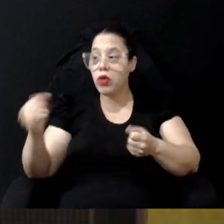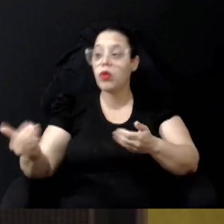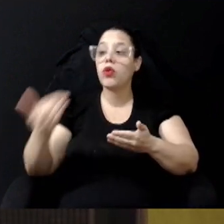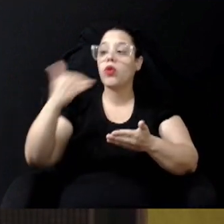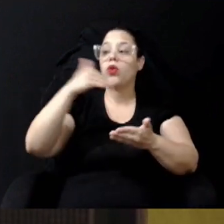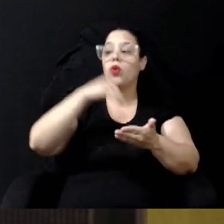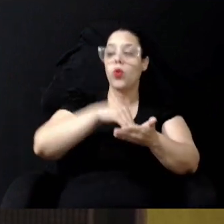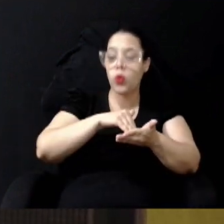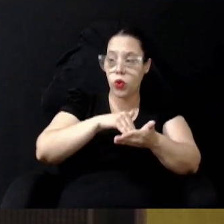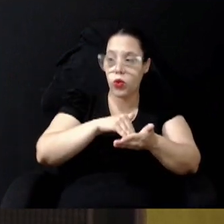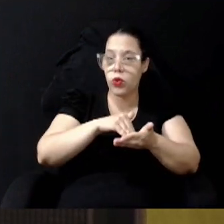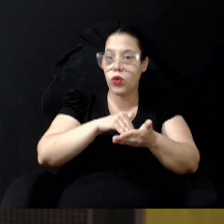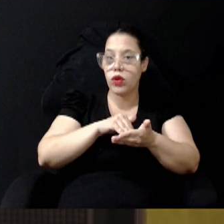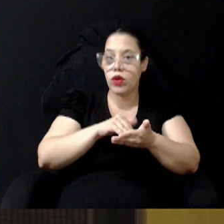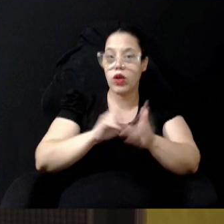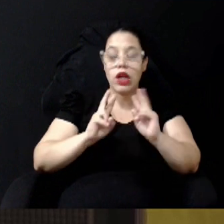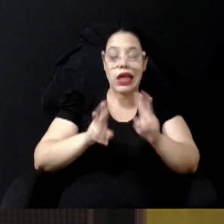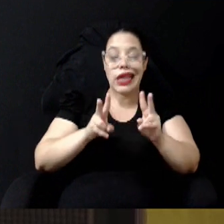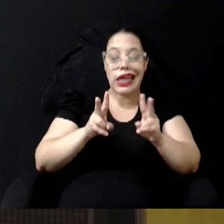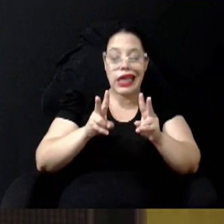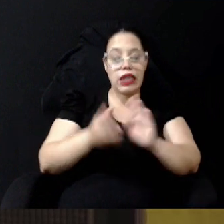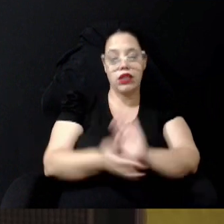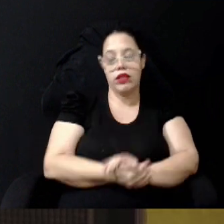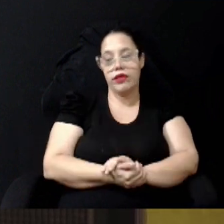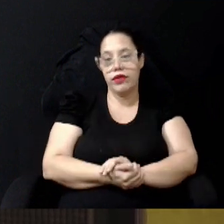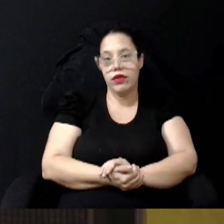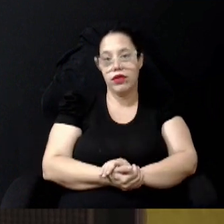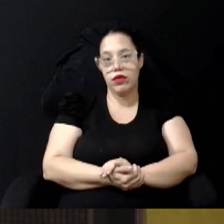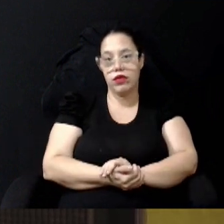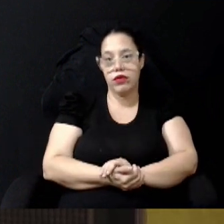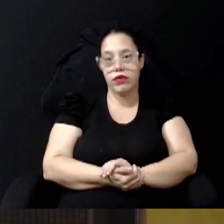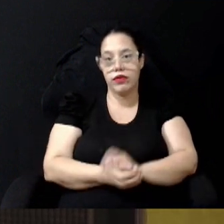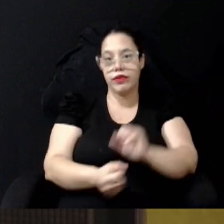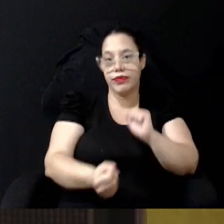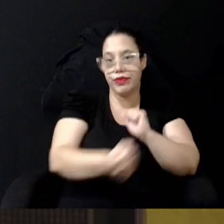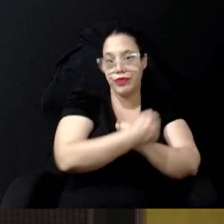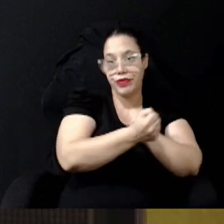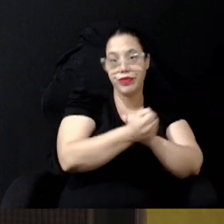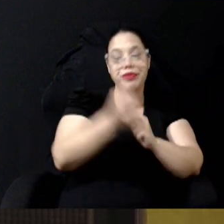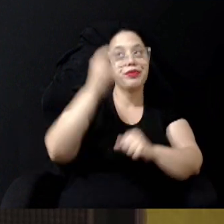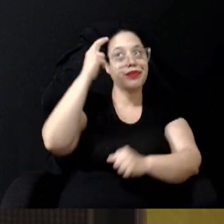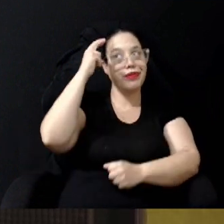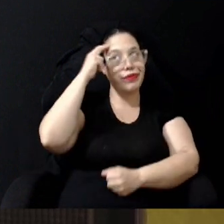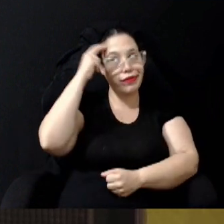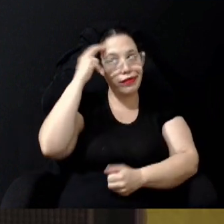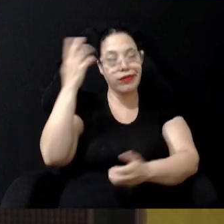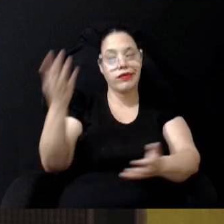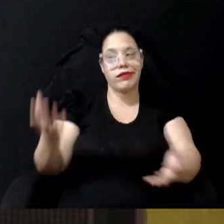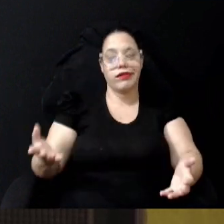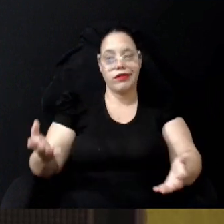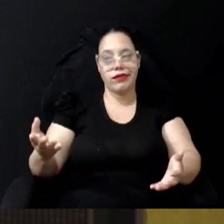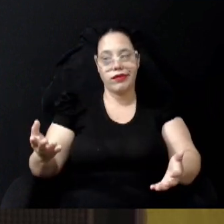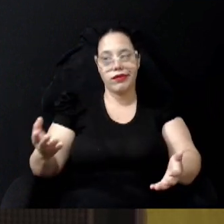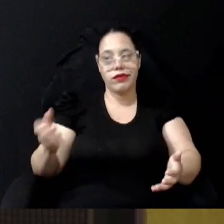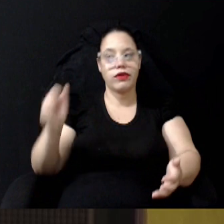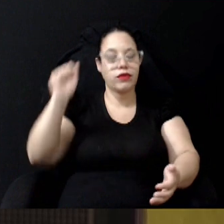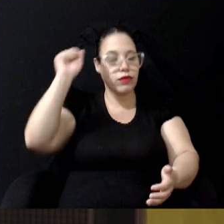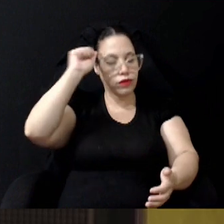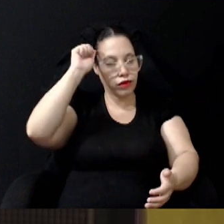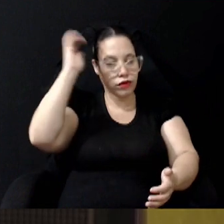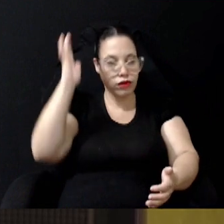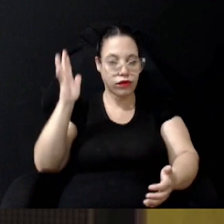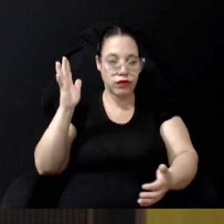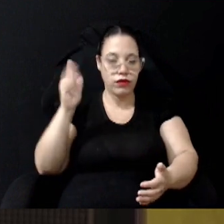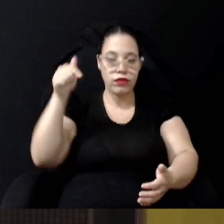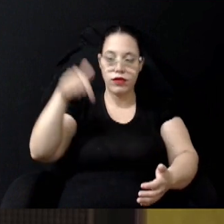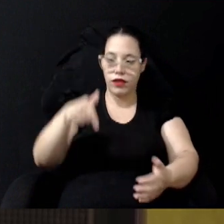que ele sempre foi de guardião da cultura afro aqui na nossa cidade.